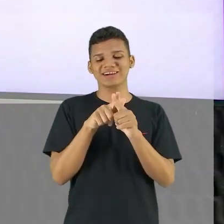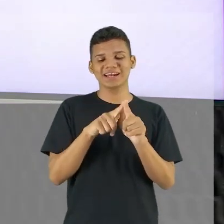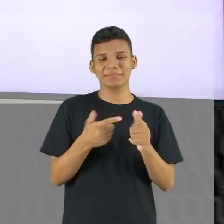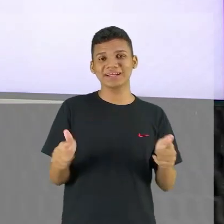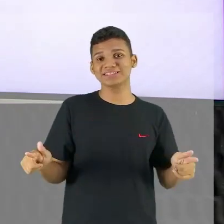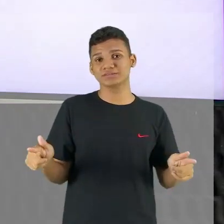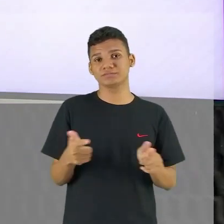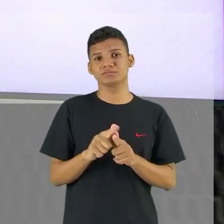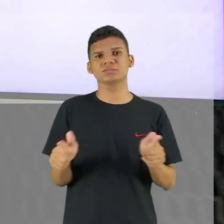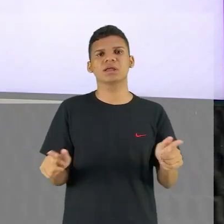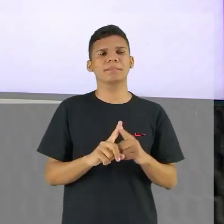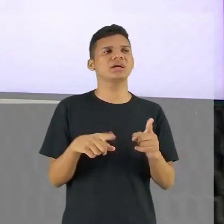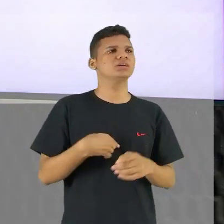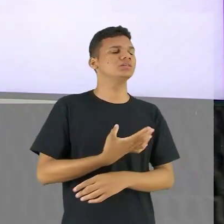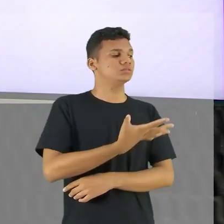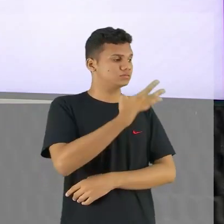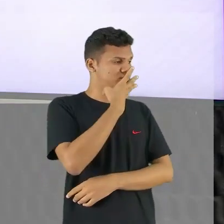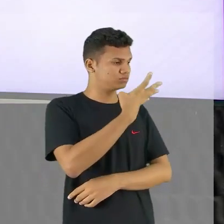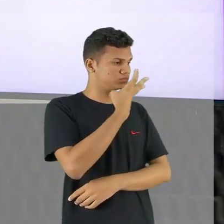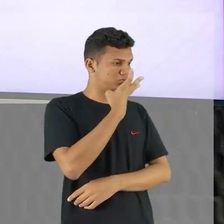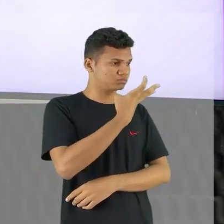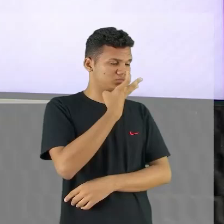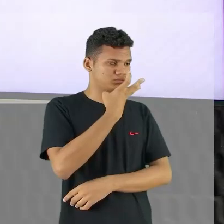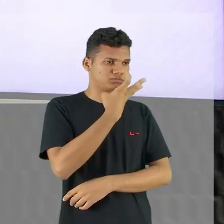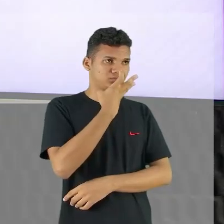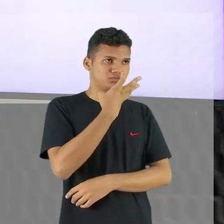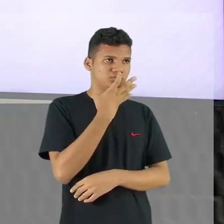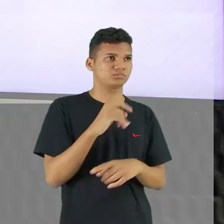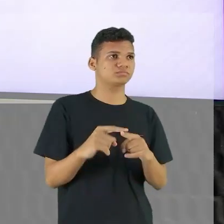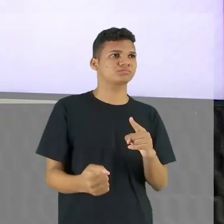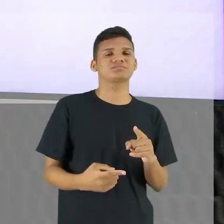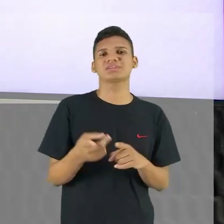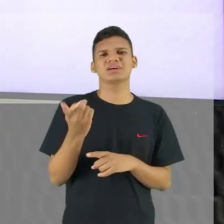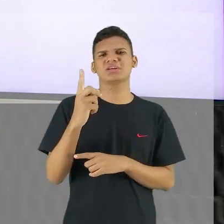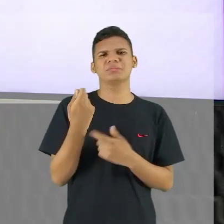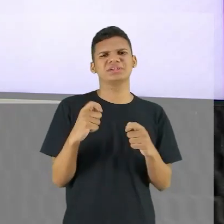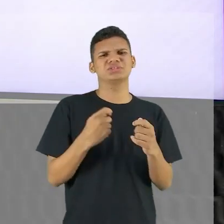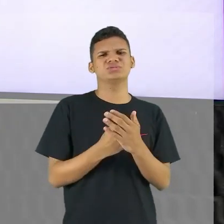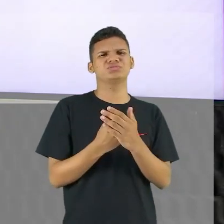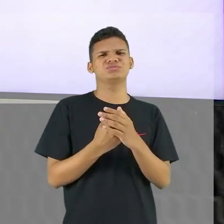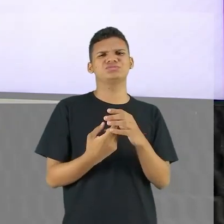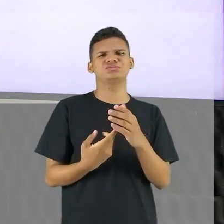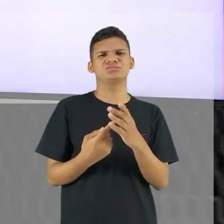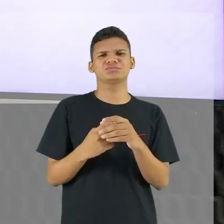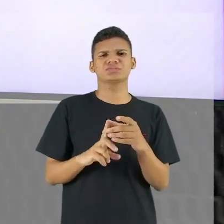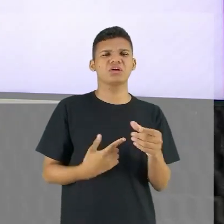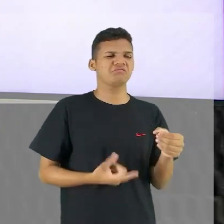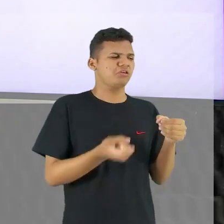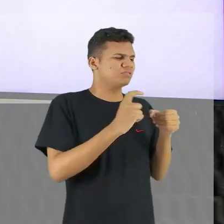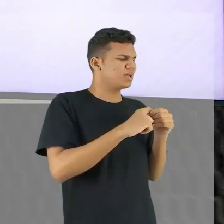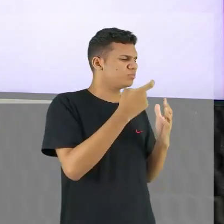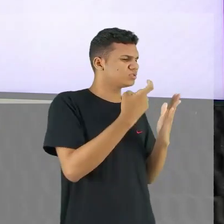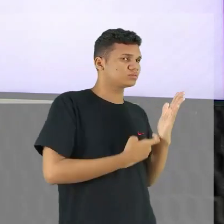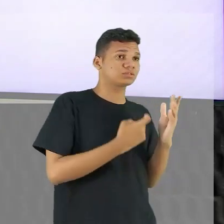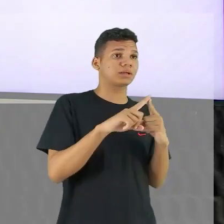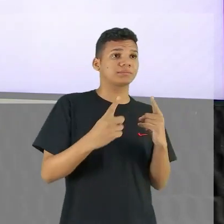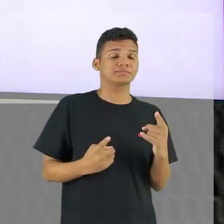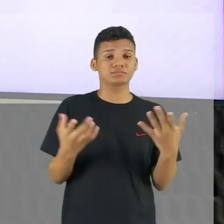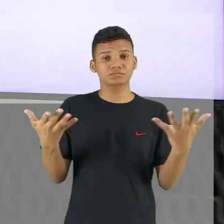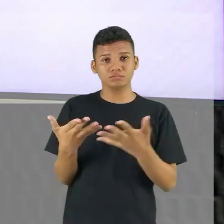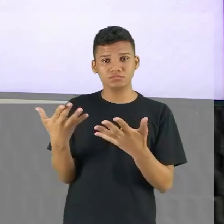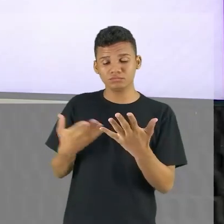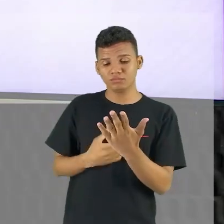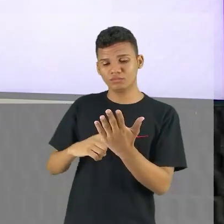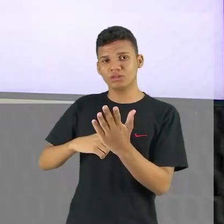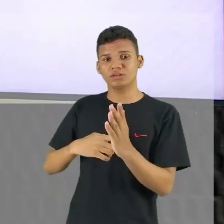Então, para analisar essa alternativa ou essa questão, eu não tenho que voltar para o texto. A minha análise é com base